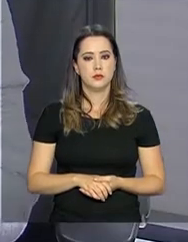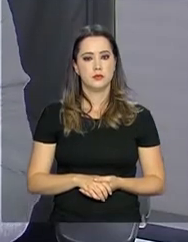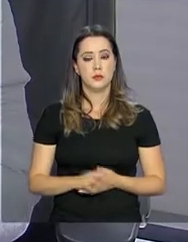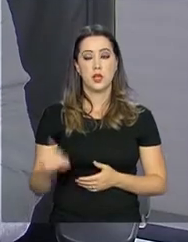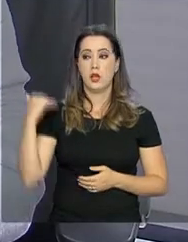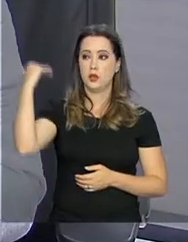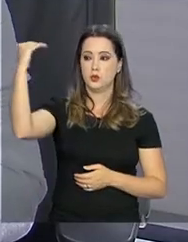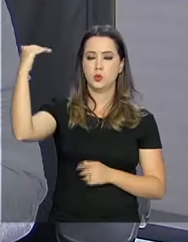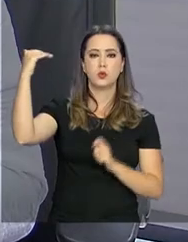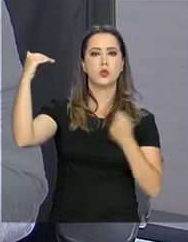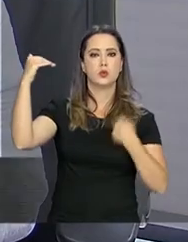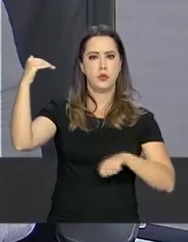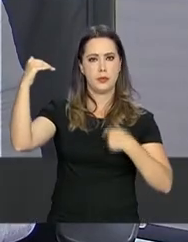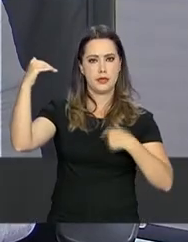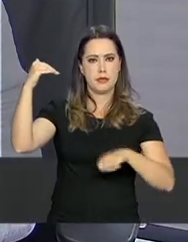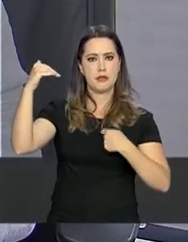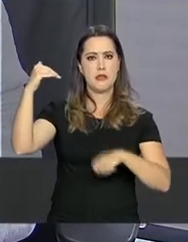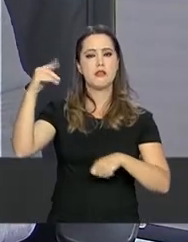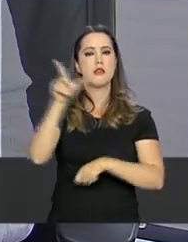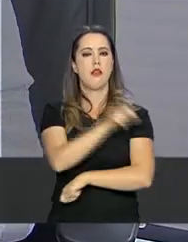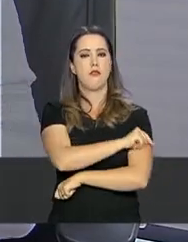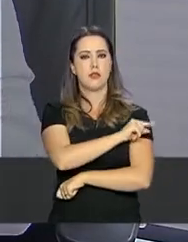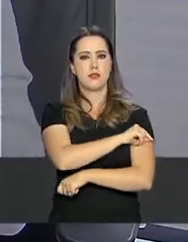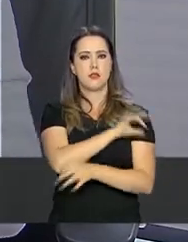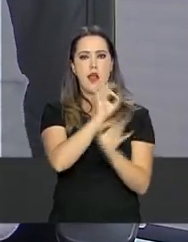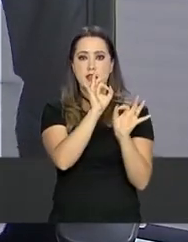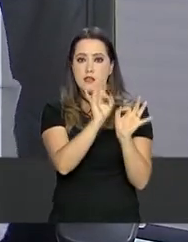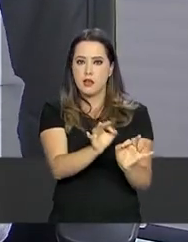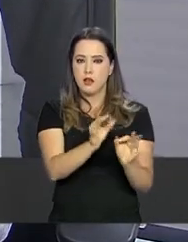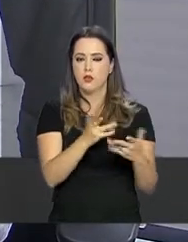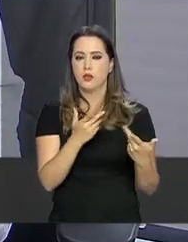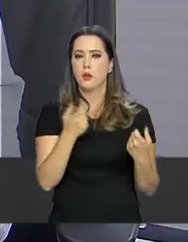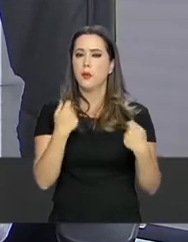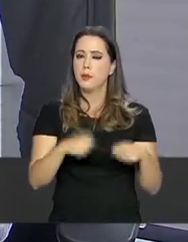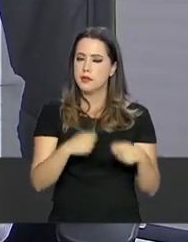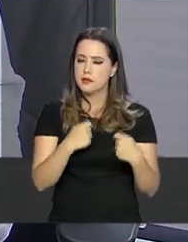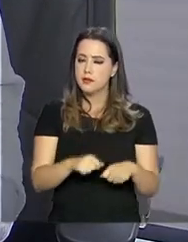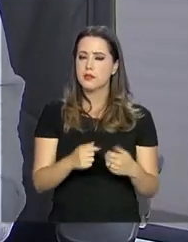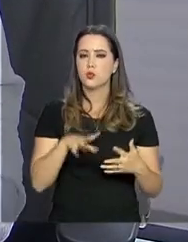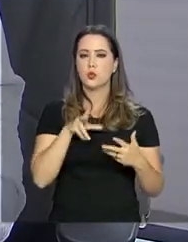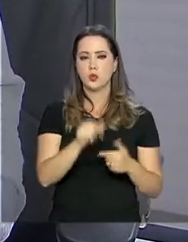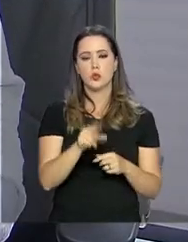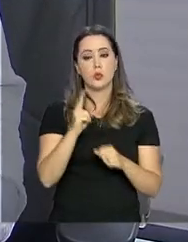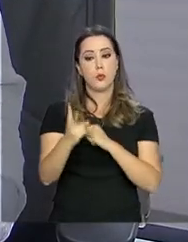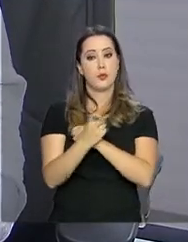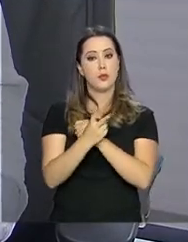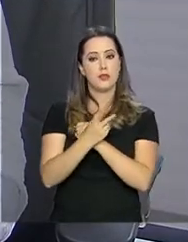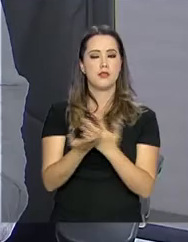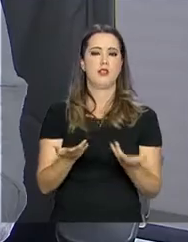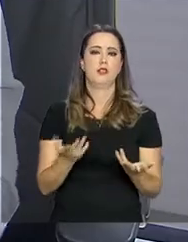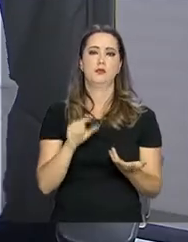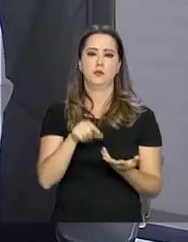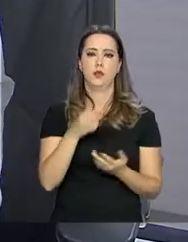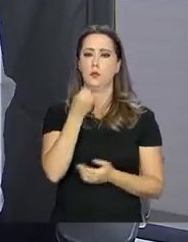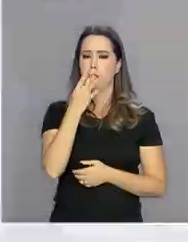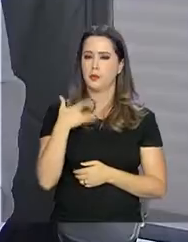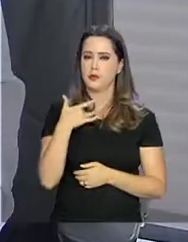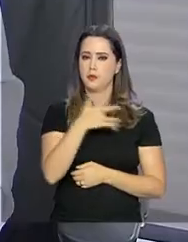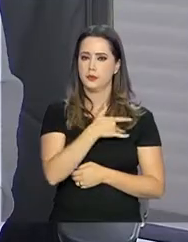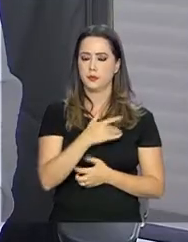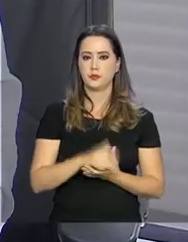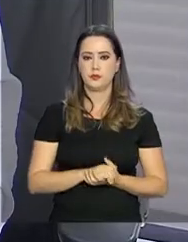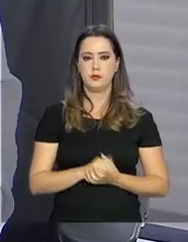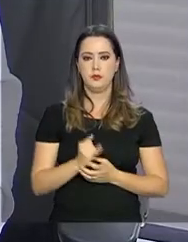Adulto tem que ter seu calendário de vacinação completo, adulto precisa se vacinar para se proteger e ter uma boa saúde.